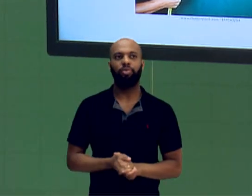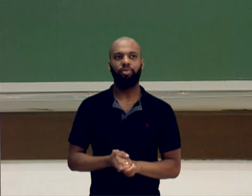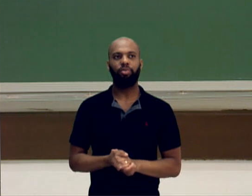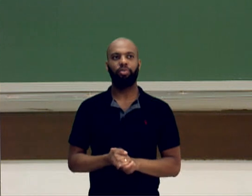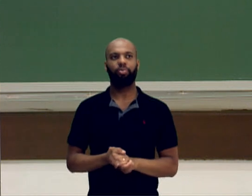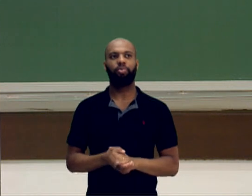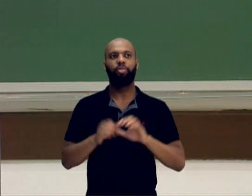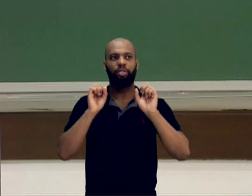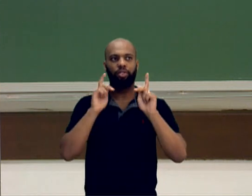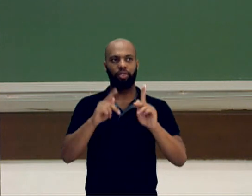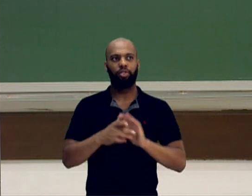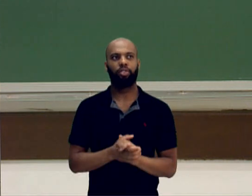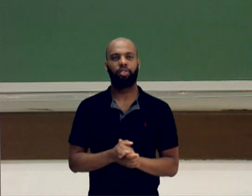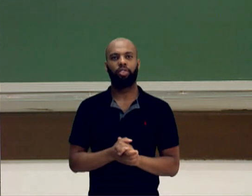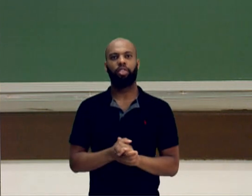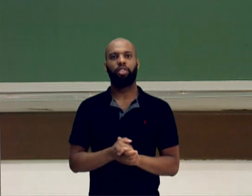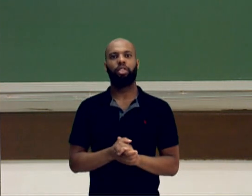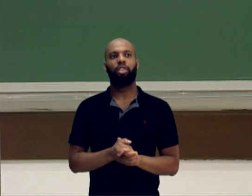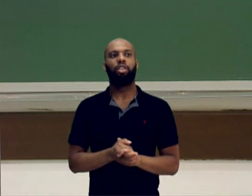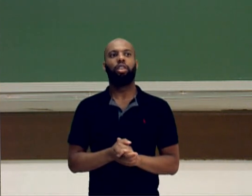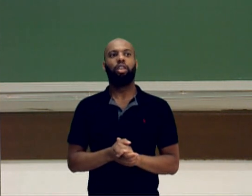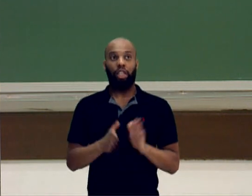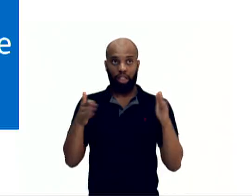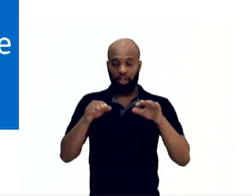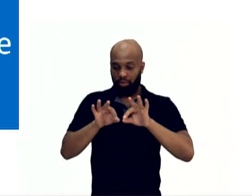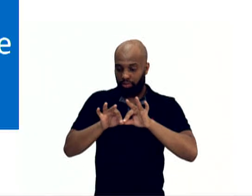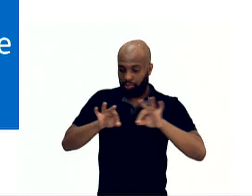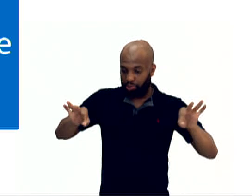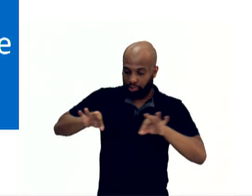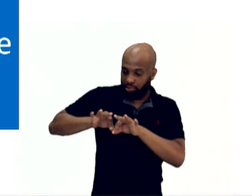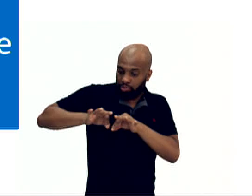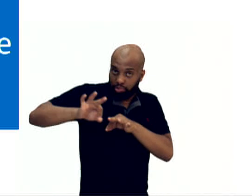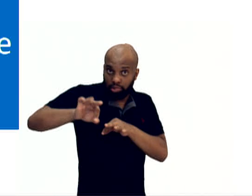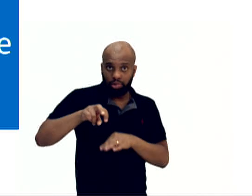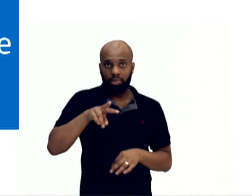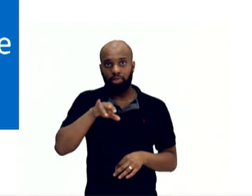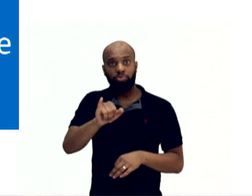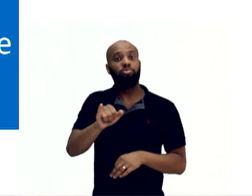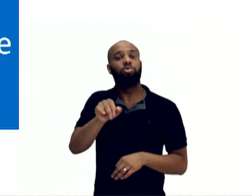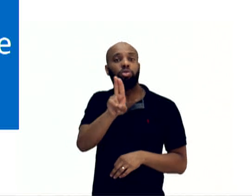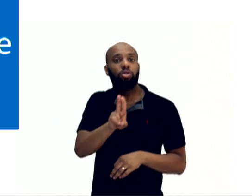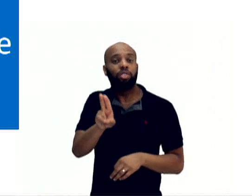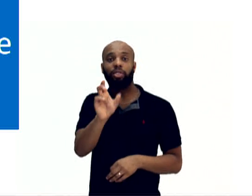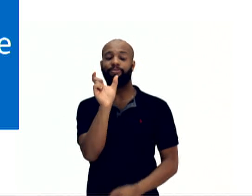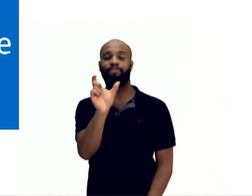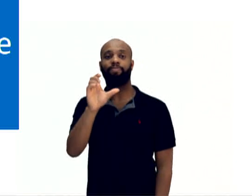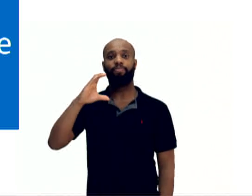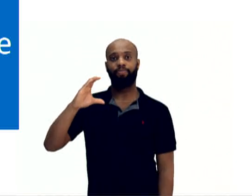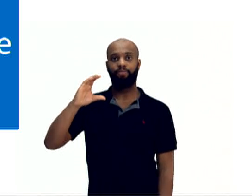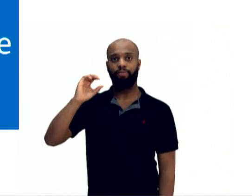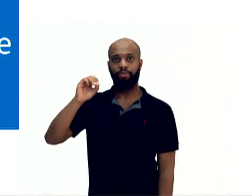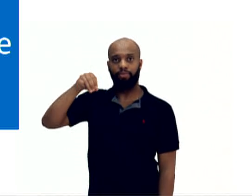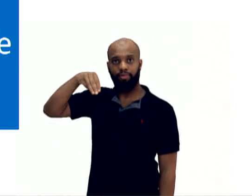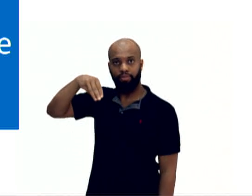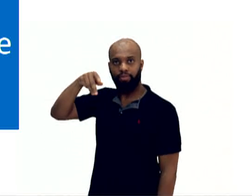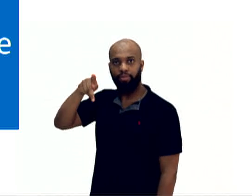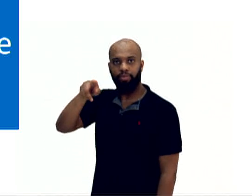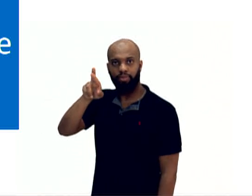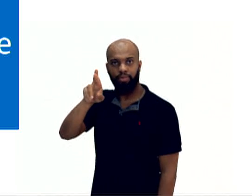meço, meu pai mede 1,80 m, a minha mãe é menor. Então, isso são feitos o quê? A gente está fazendo o